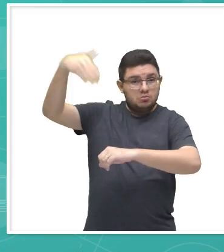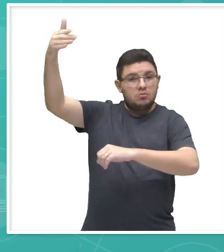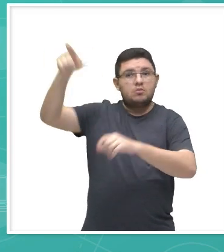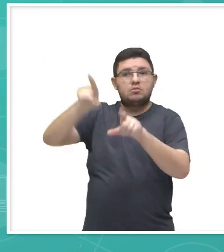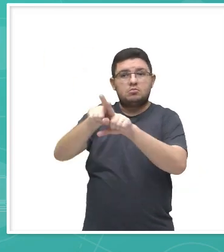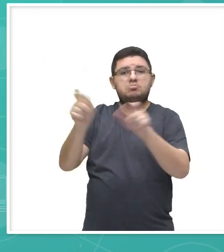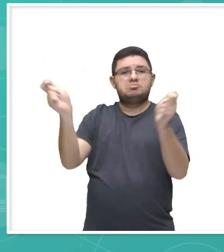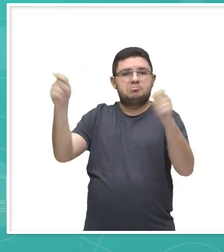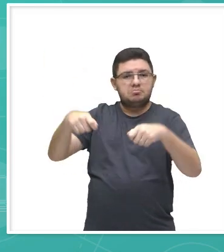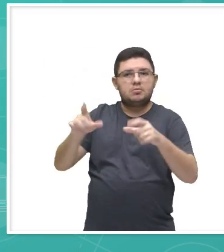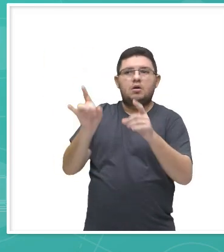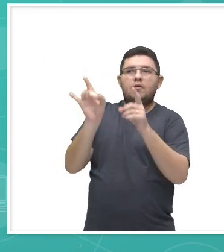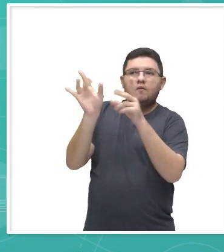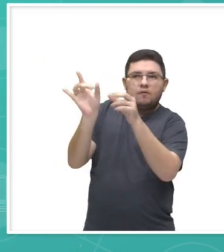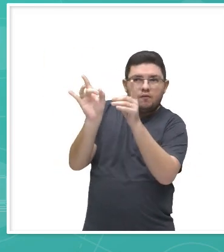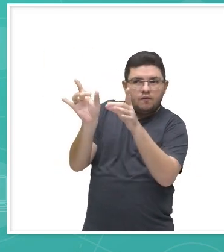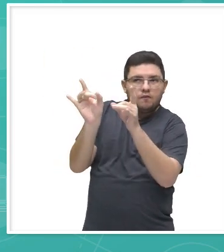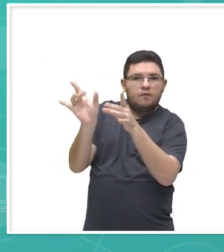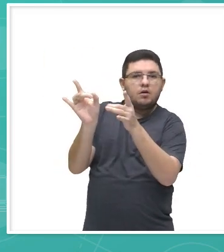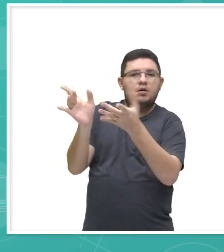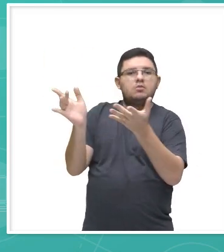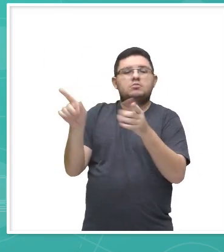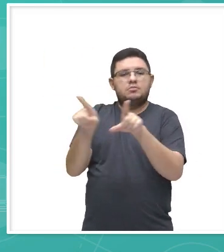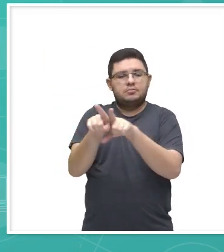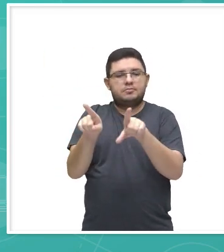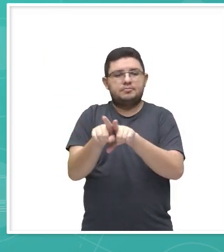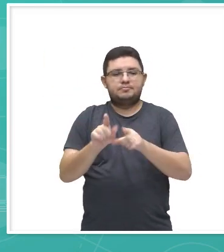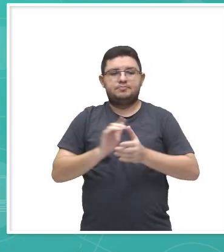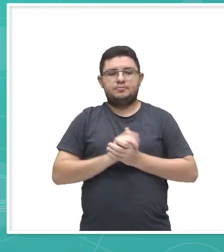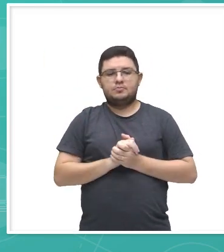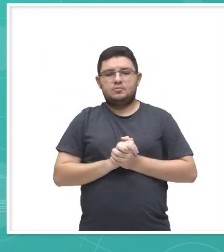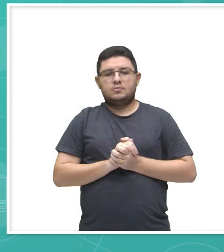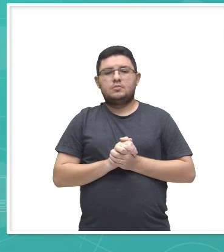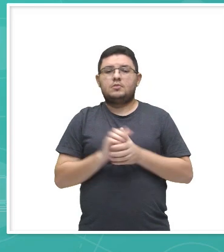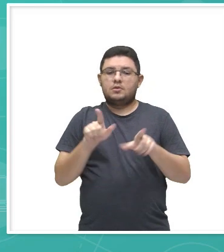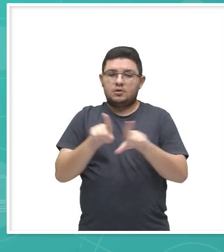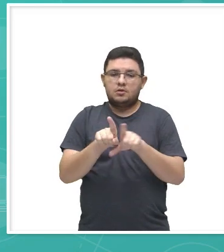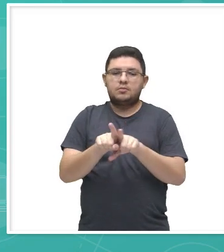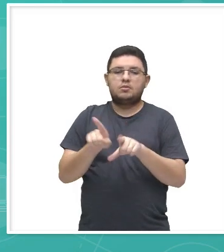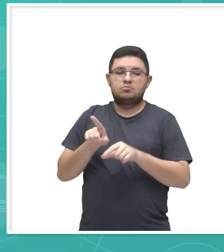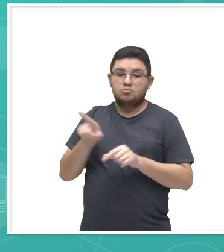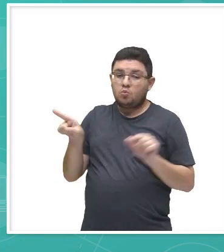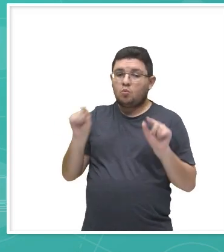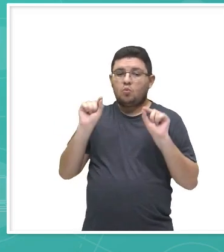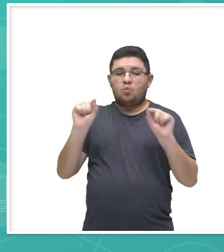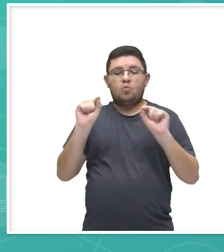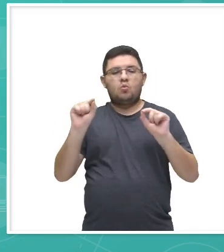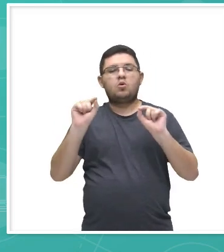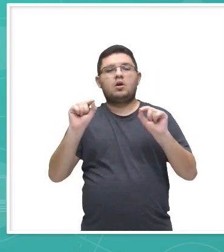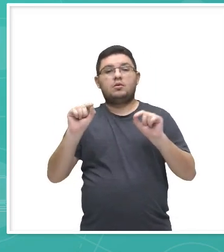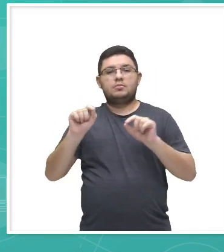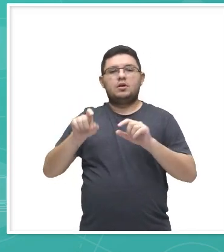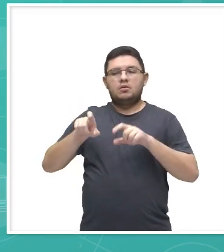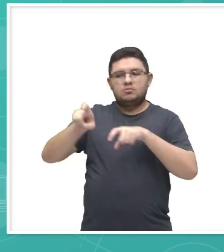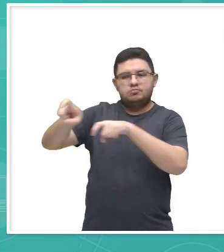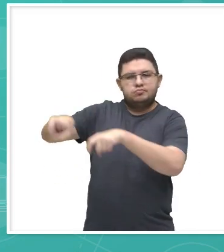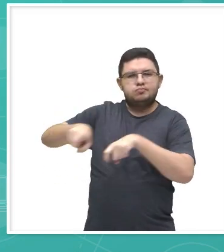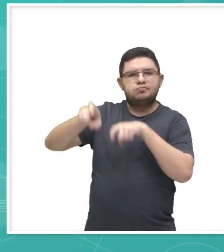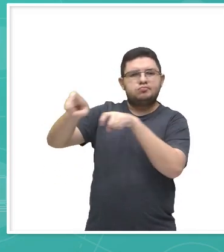e também, olha, gente, a expansão da modernização agrícola, né? Esse é um outro fator também que